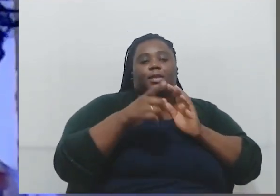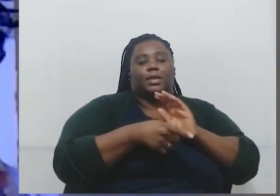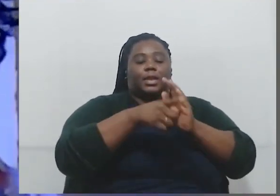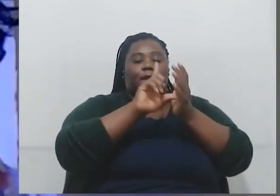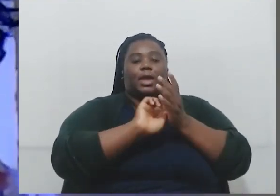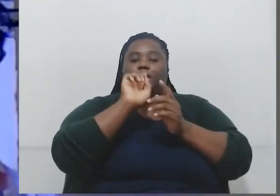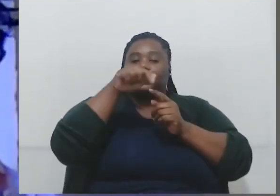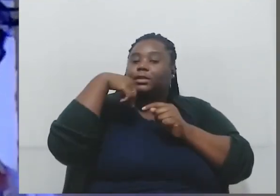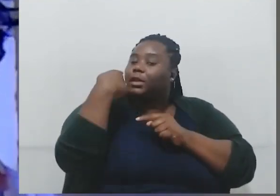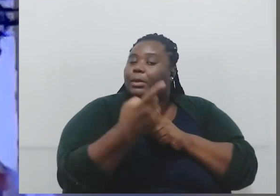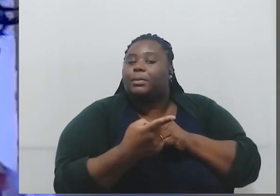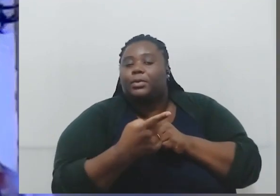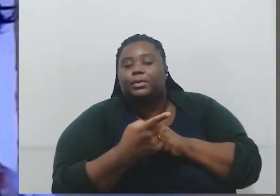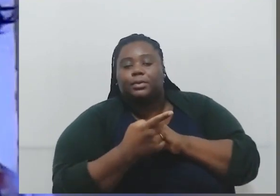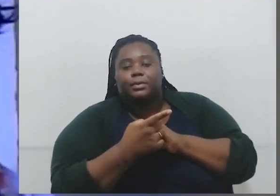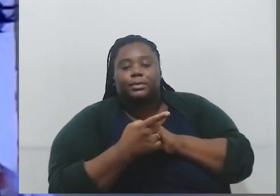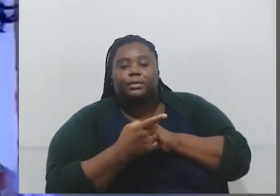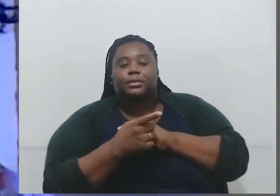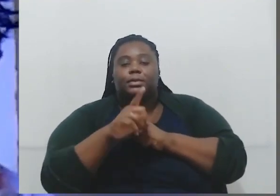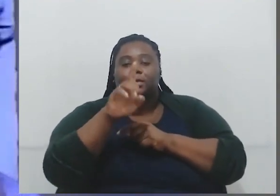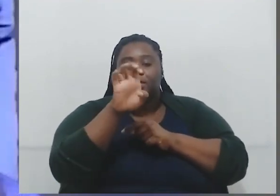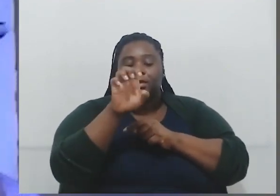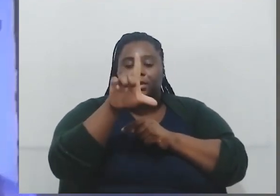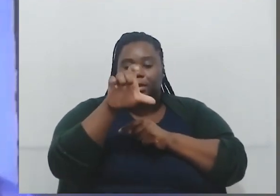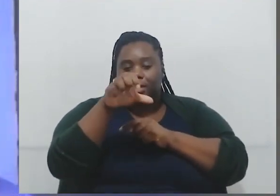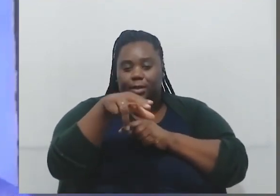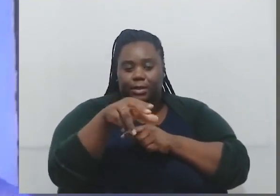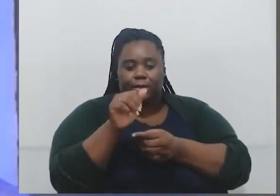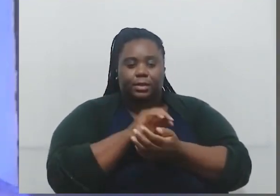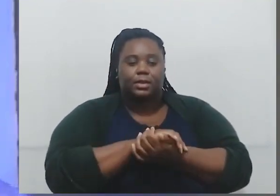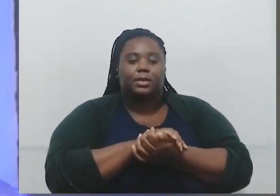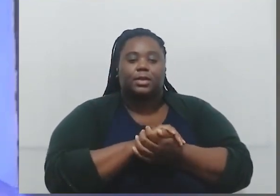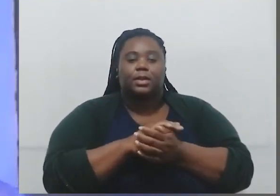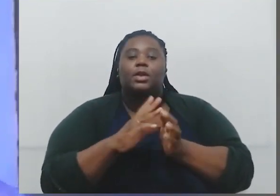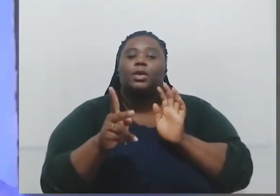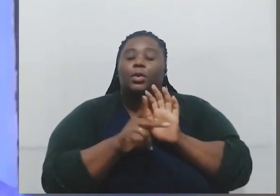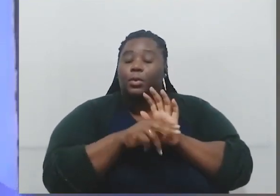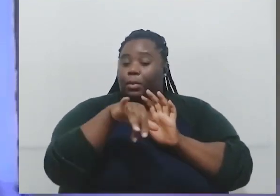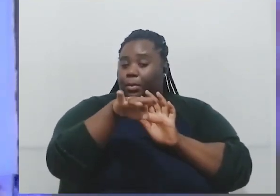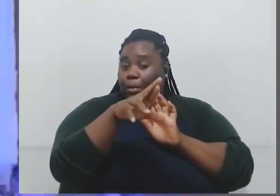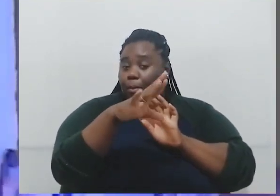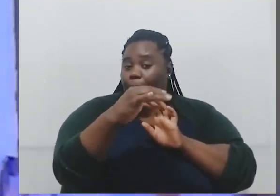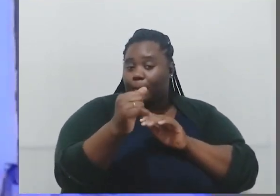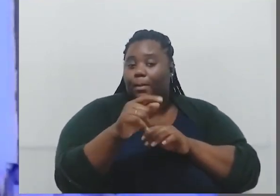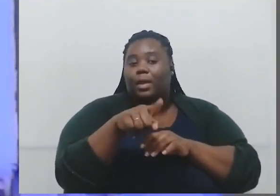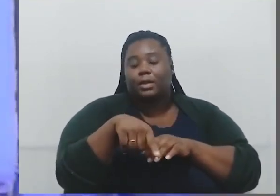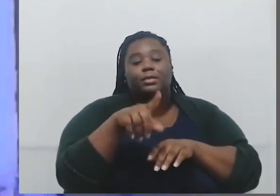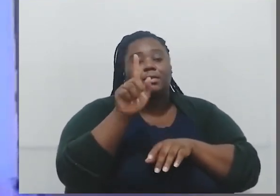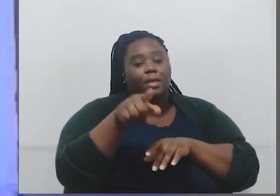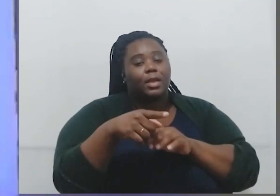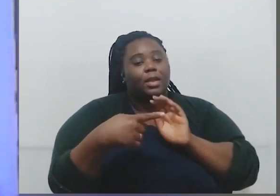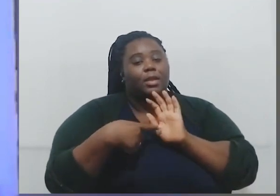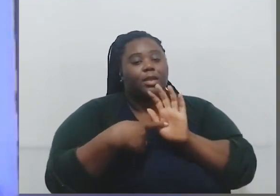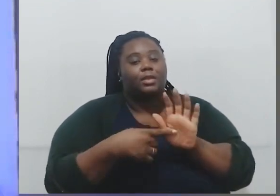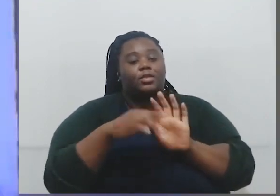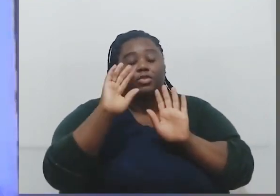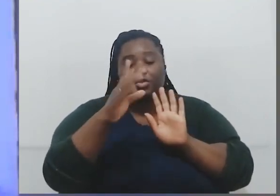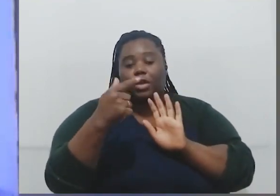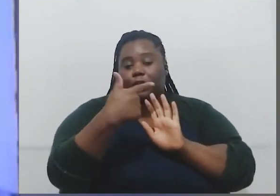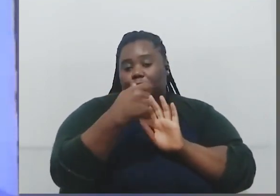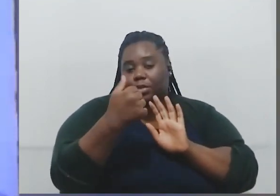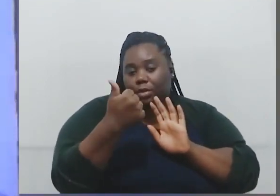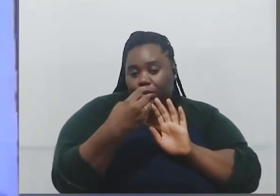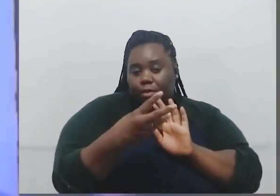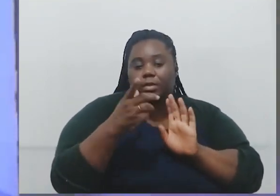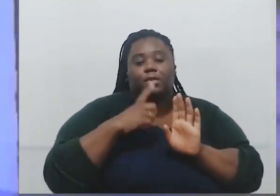depois da Helena Katz. O próprio Márcio Abreu é uma figura já em 2013, eu tenho